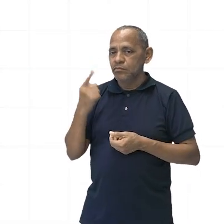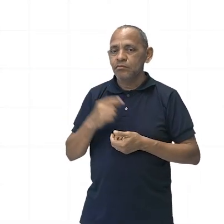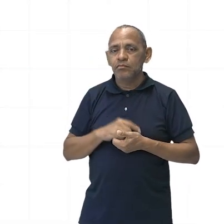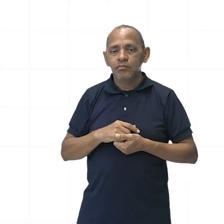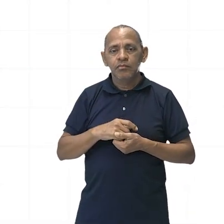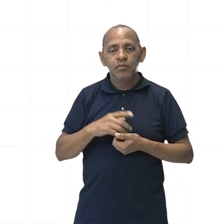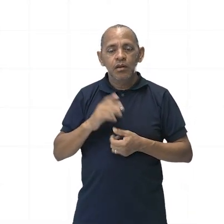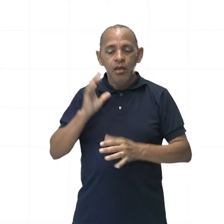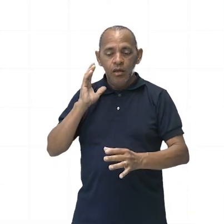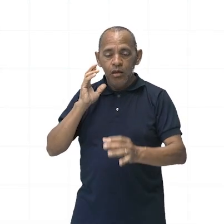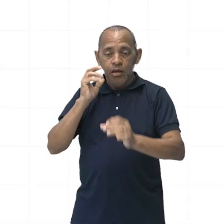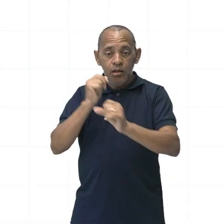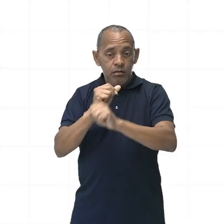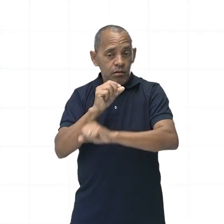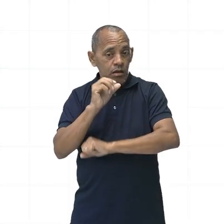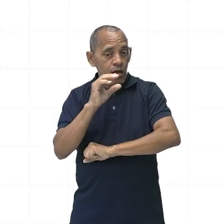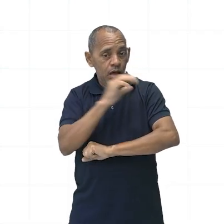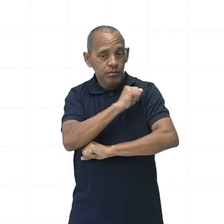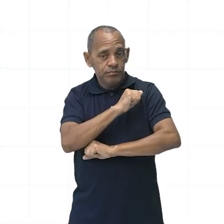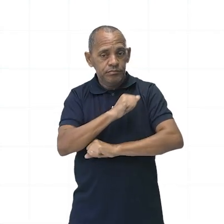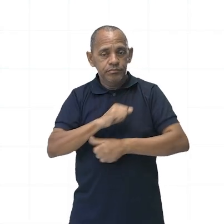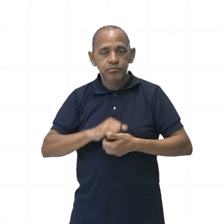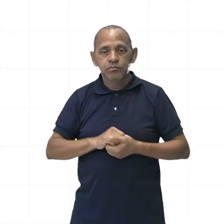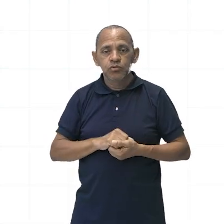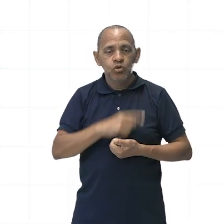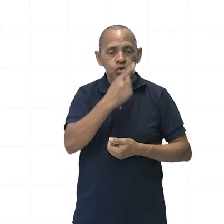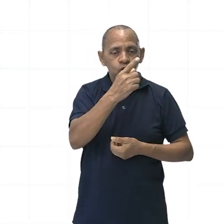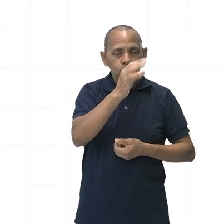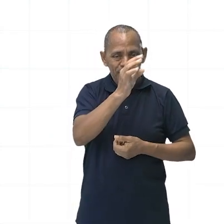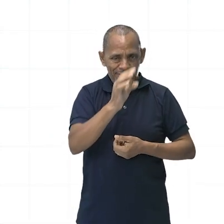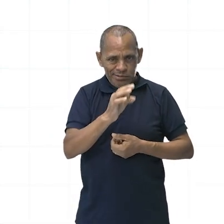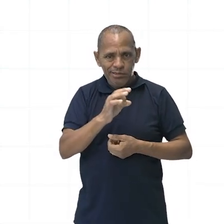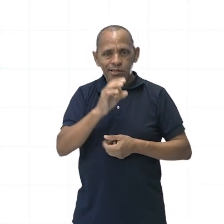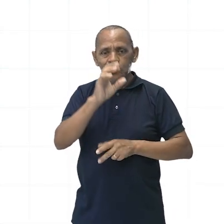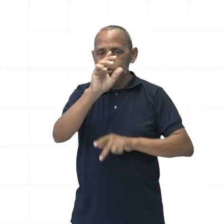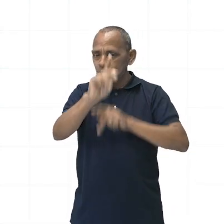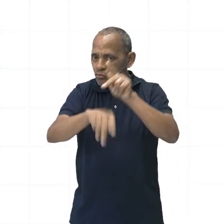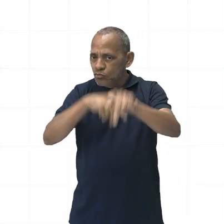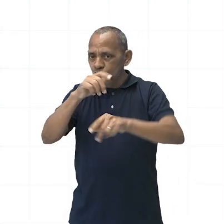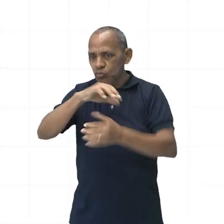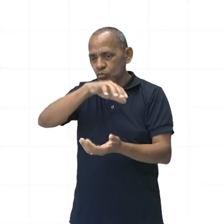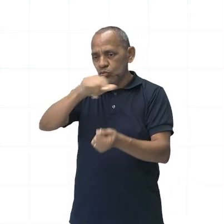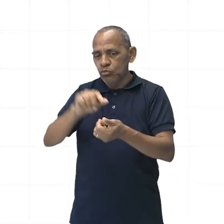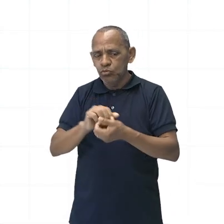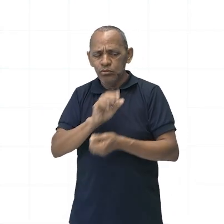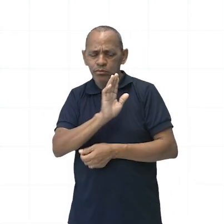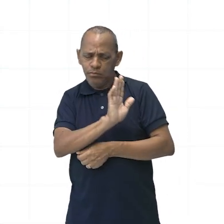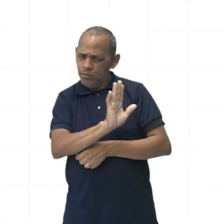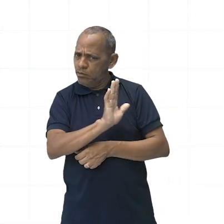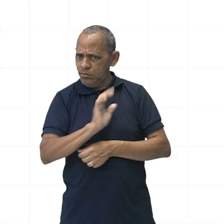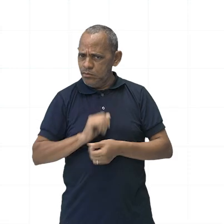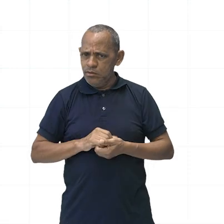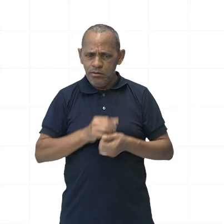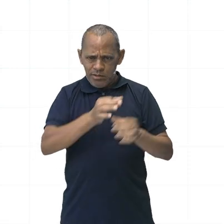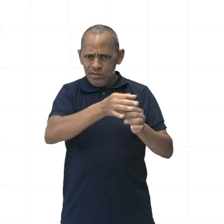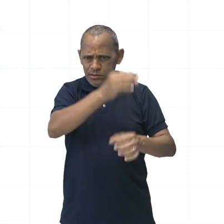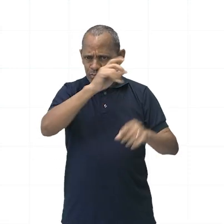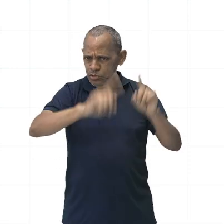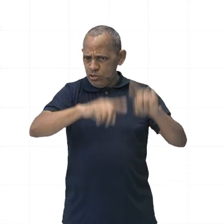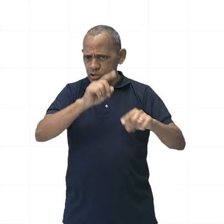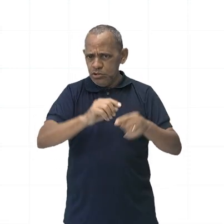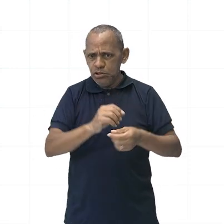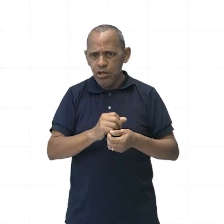um cálculo rápido aqui. Se 1% da população mundial recusasse canudos plásticos por um